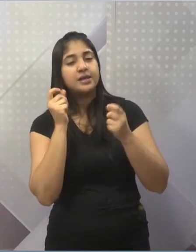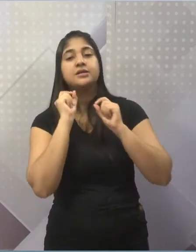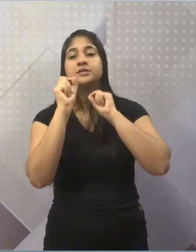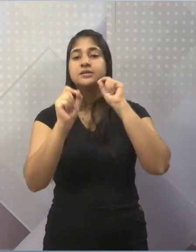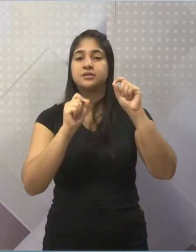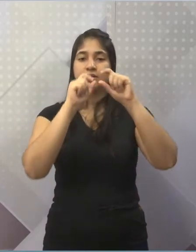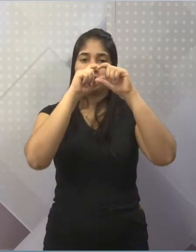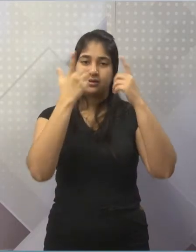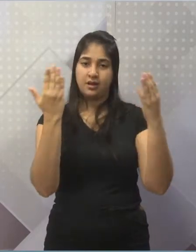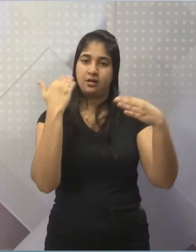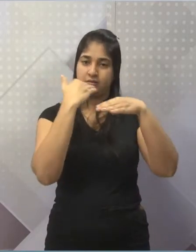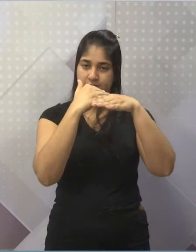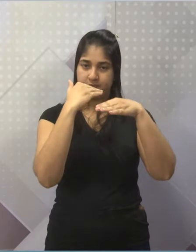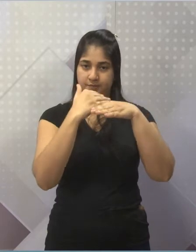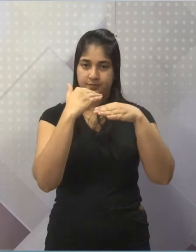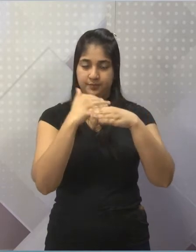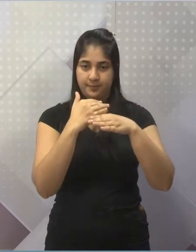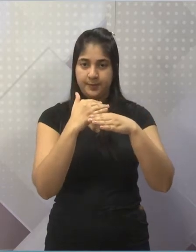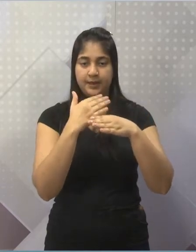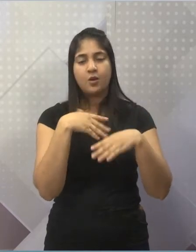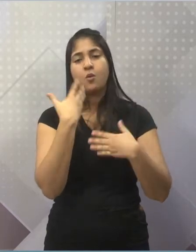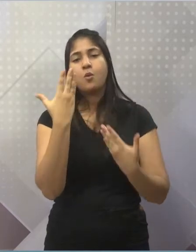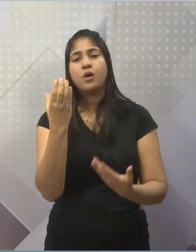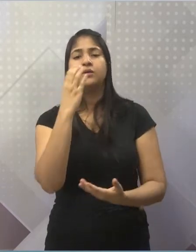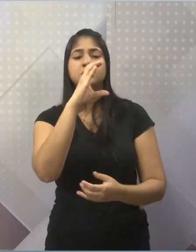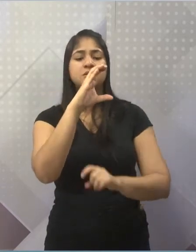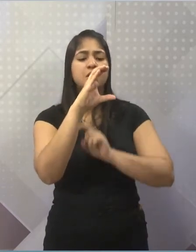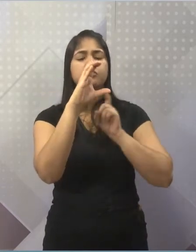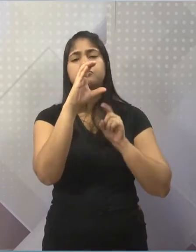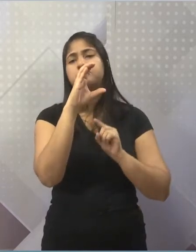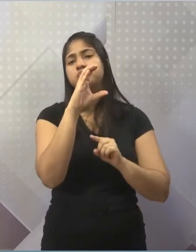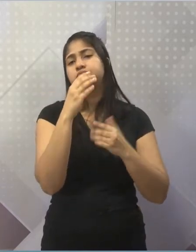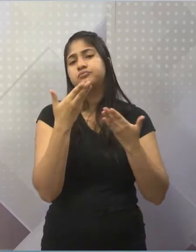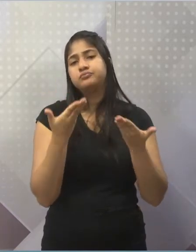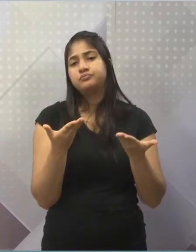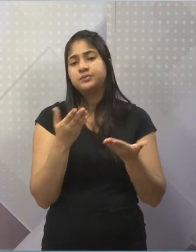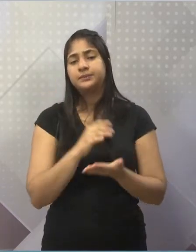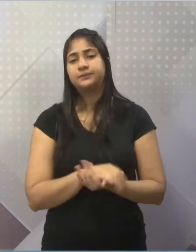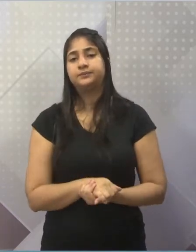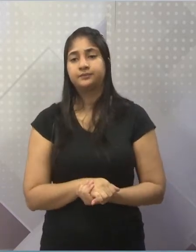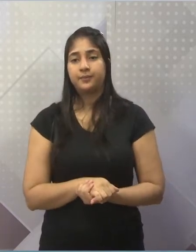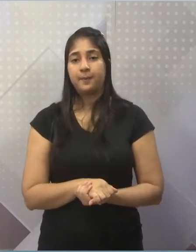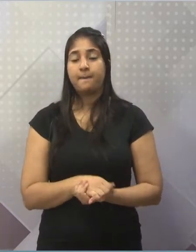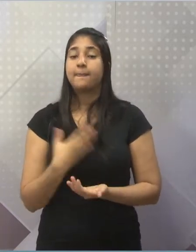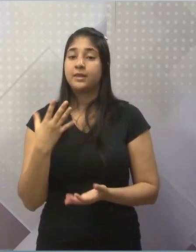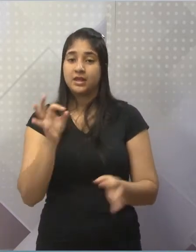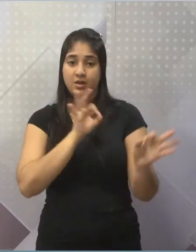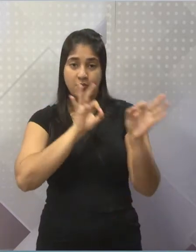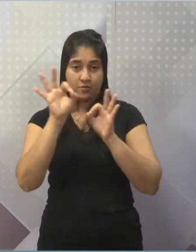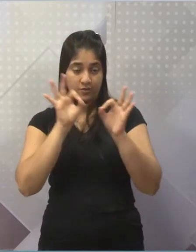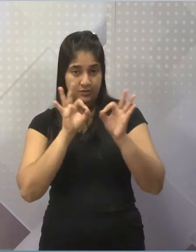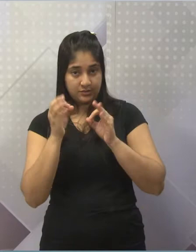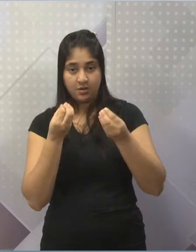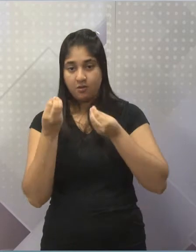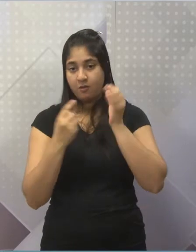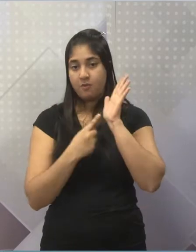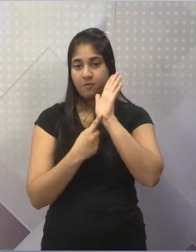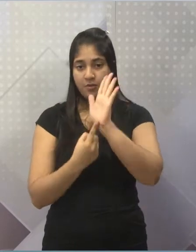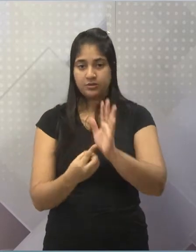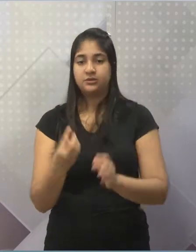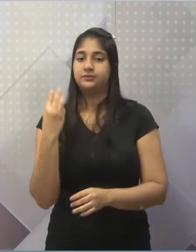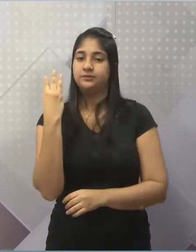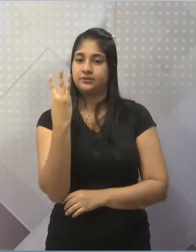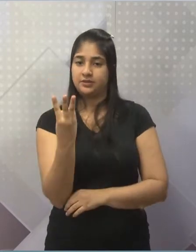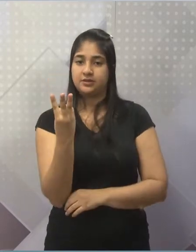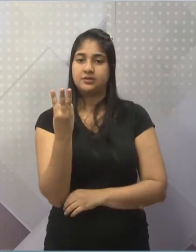valor de C para que esses segmentos sejam proporcionais. Colocando eles na ordem que aparecem,